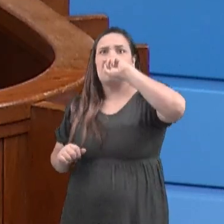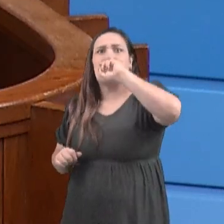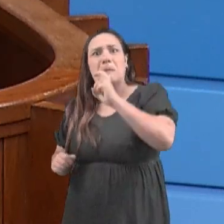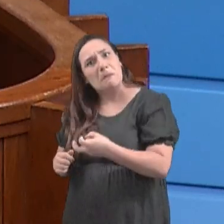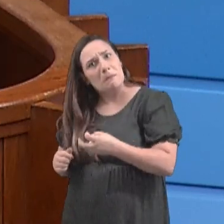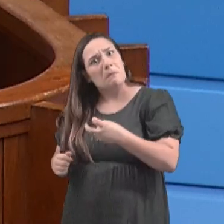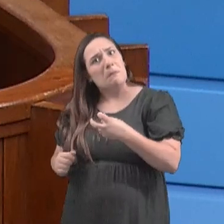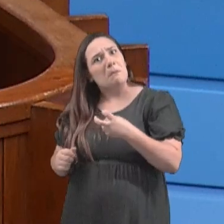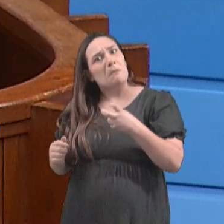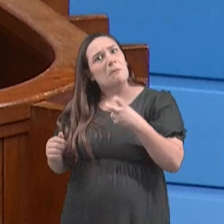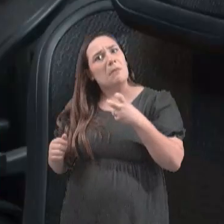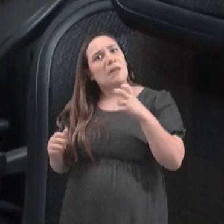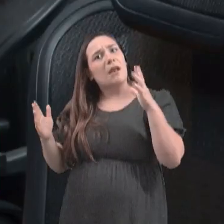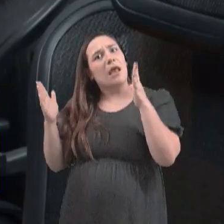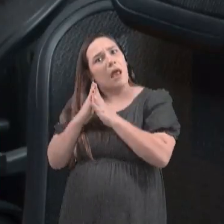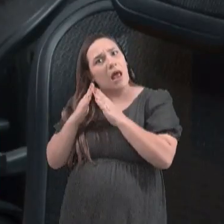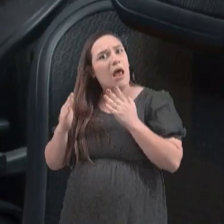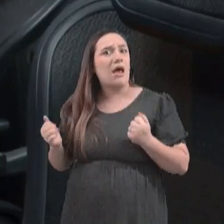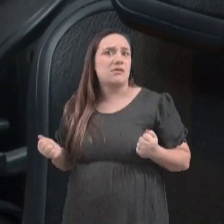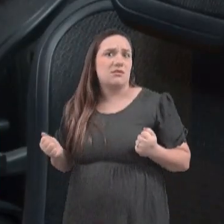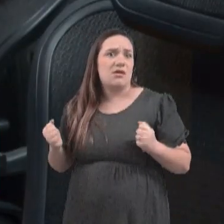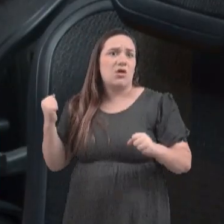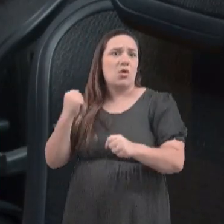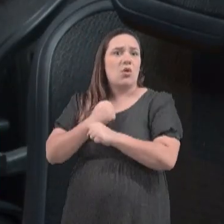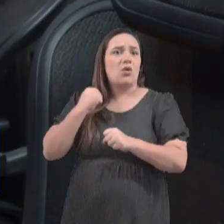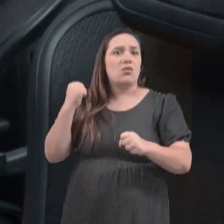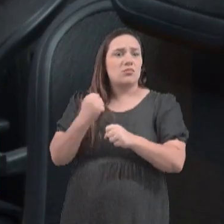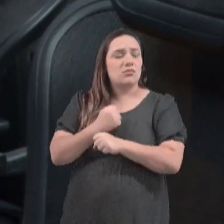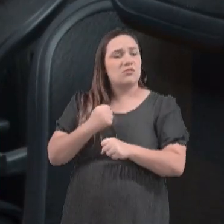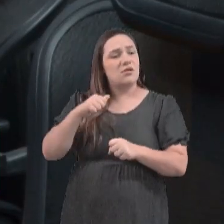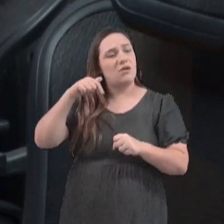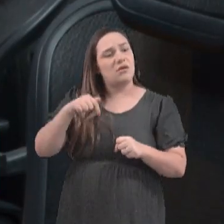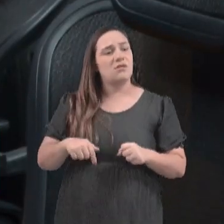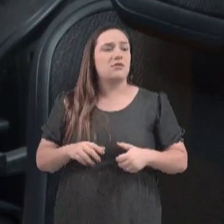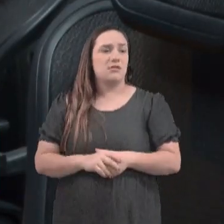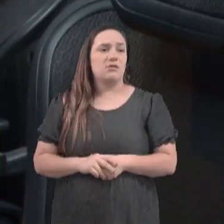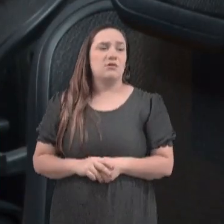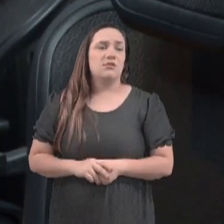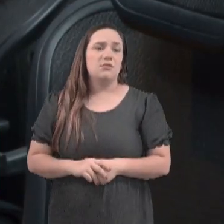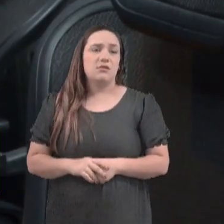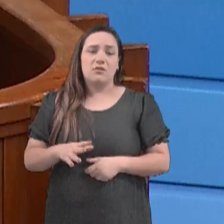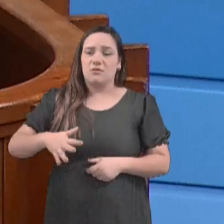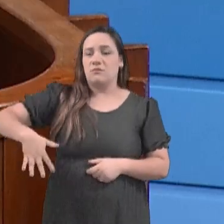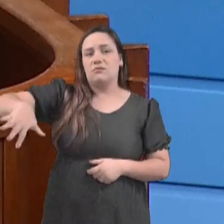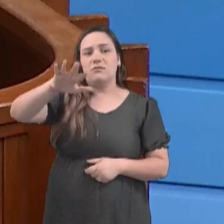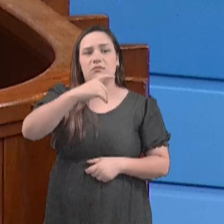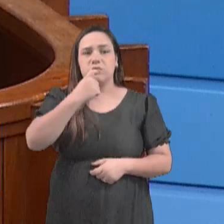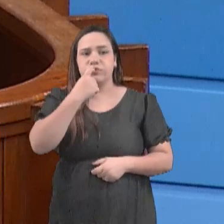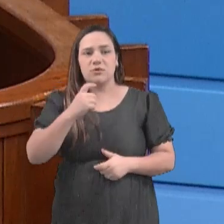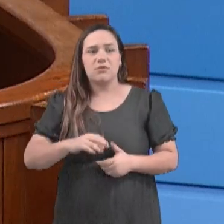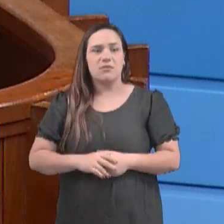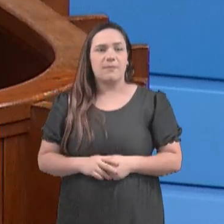5.500 unidades habitacionais sejam construídas aqui nesse entorno,